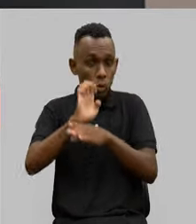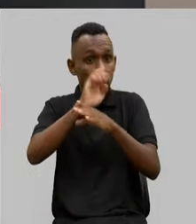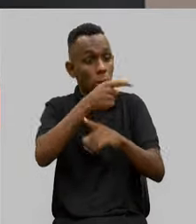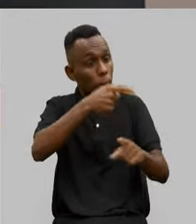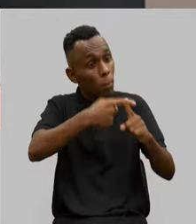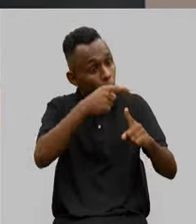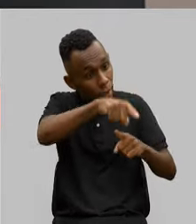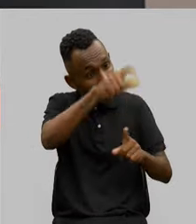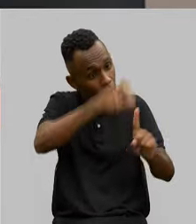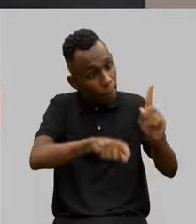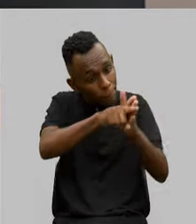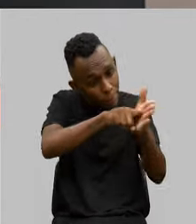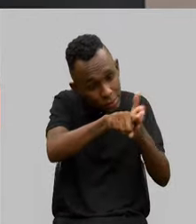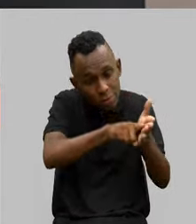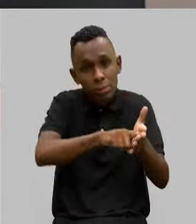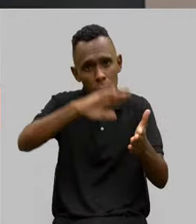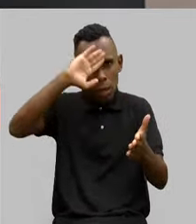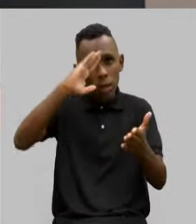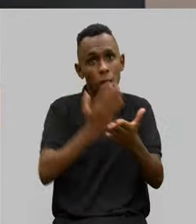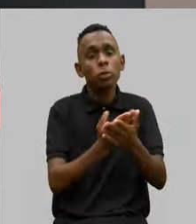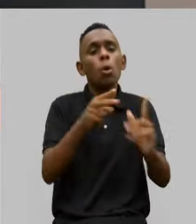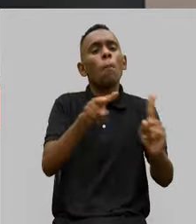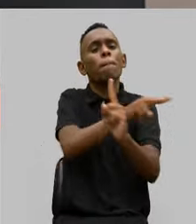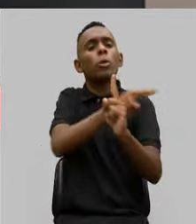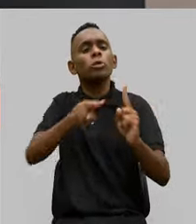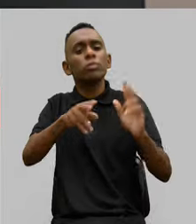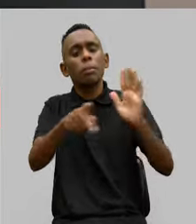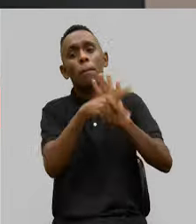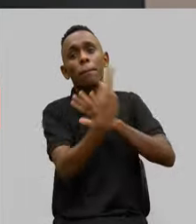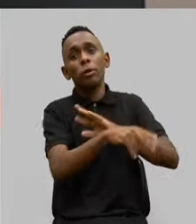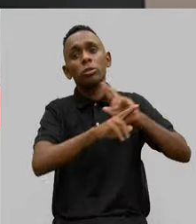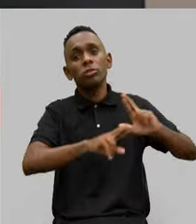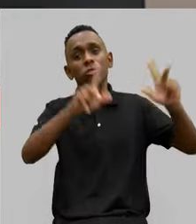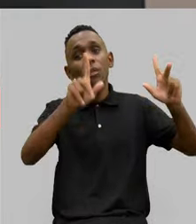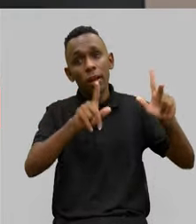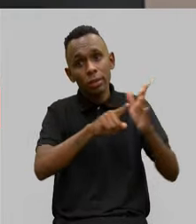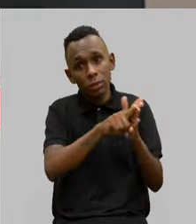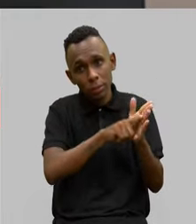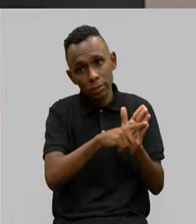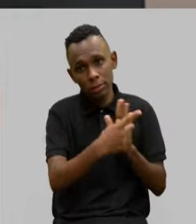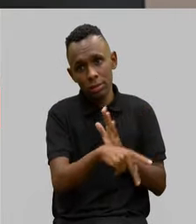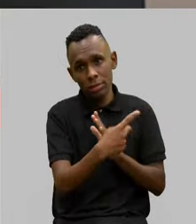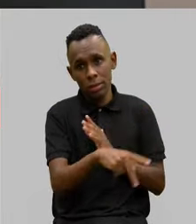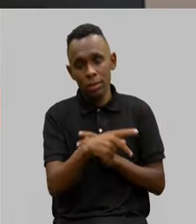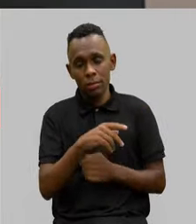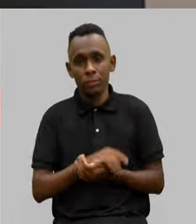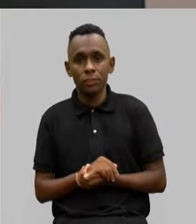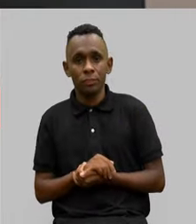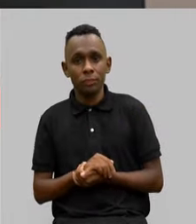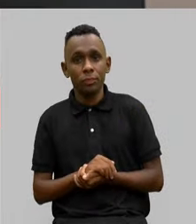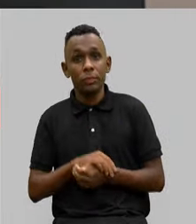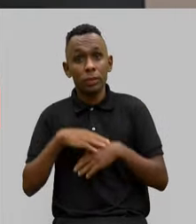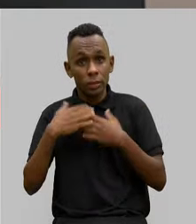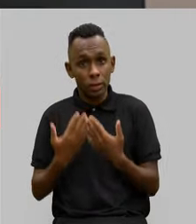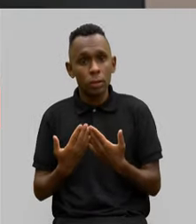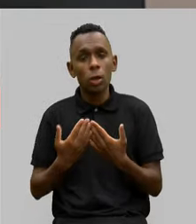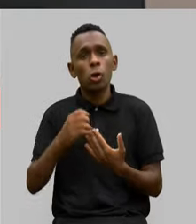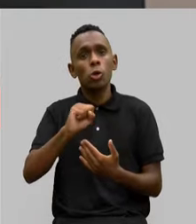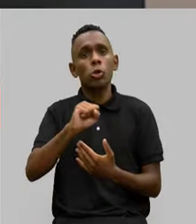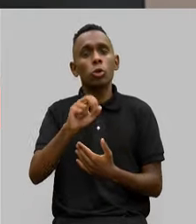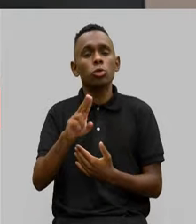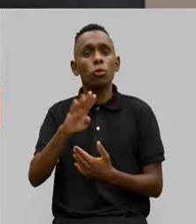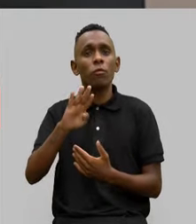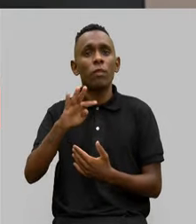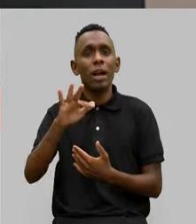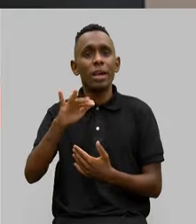ciência e defendeu uma observação que ele fez né as sufragistas mesmo Lutaram